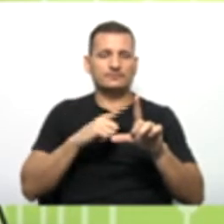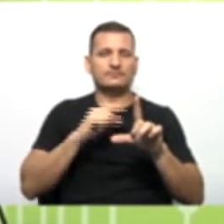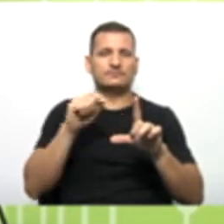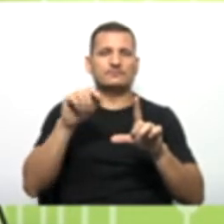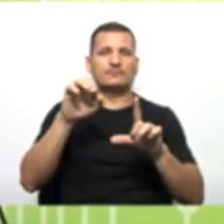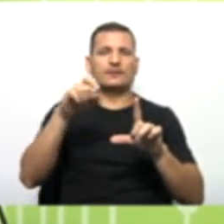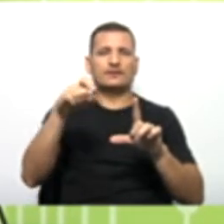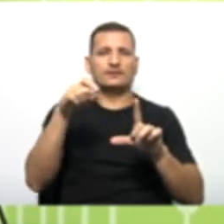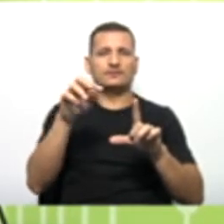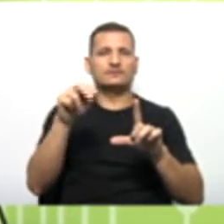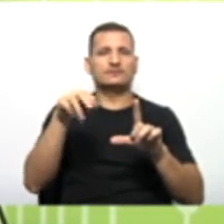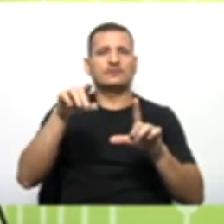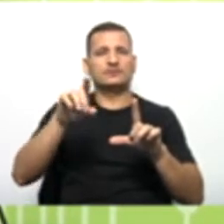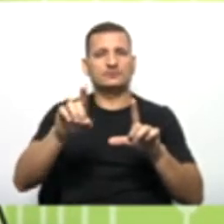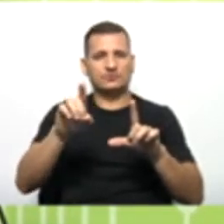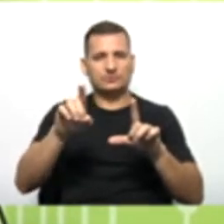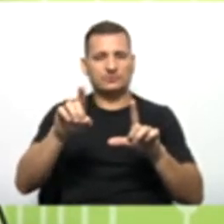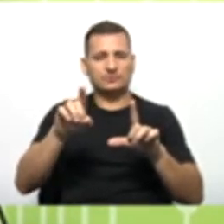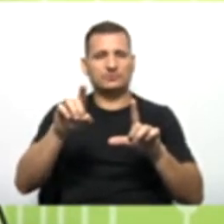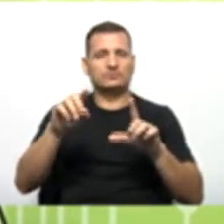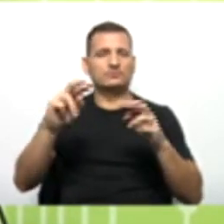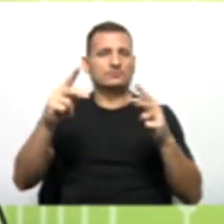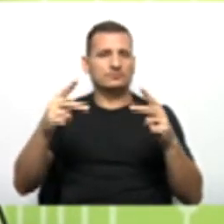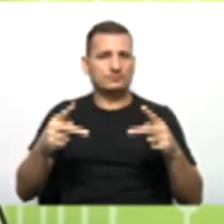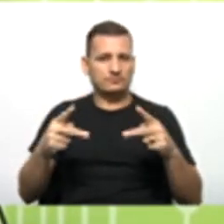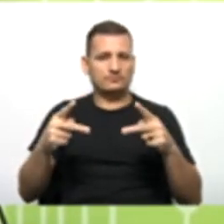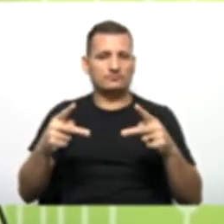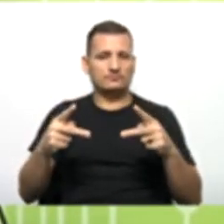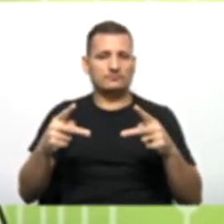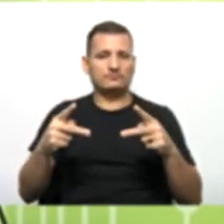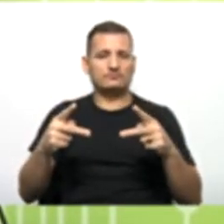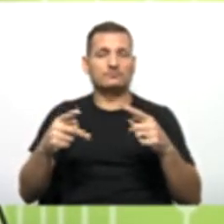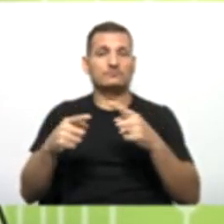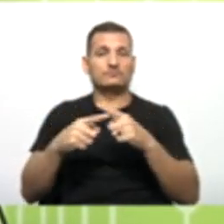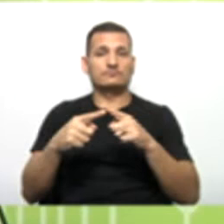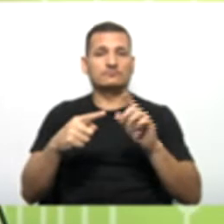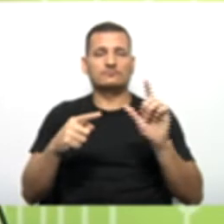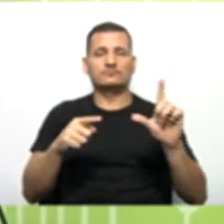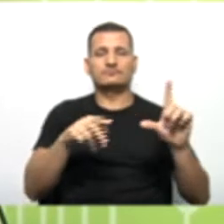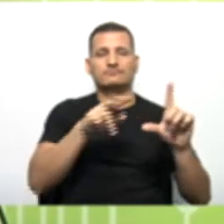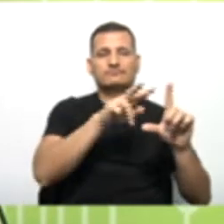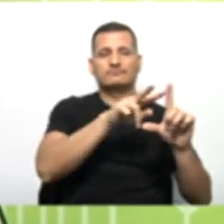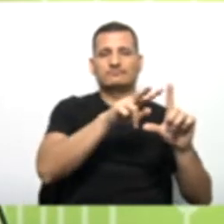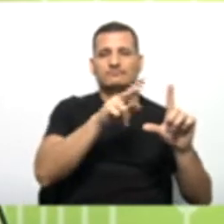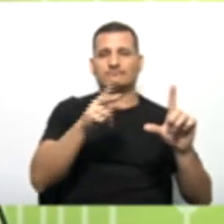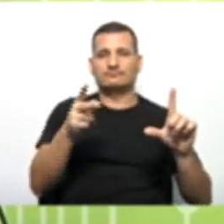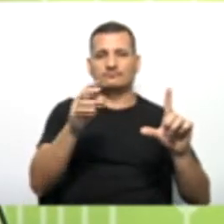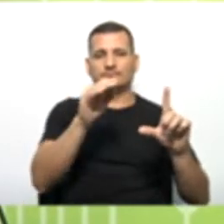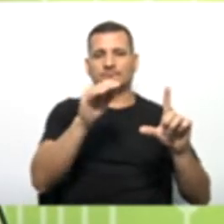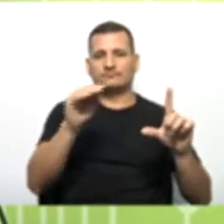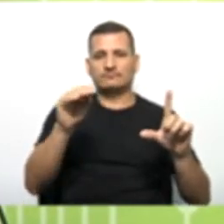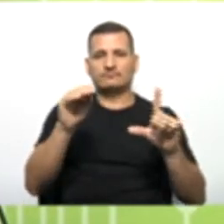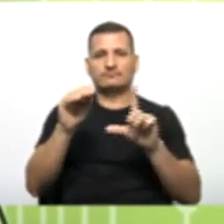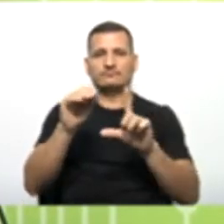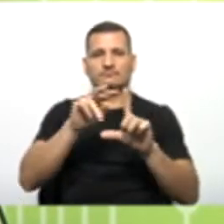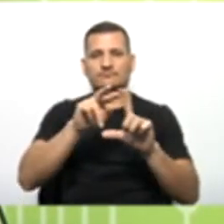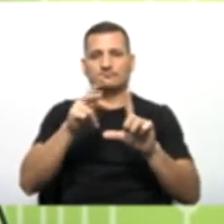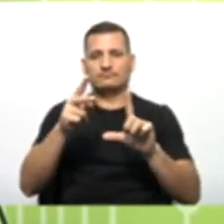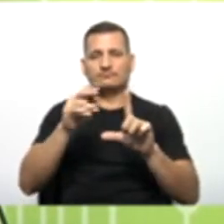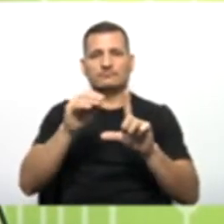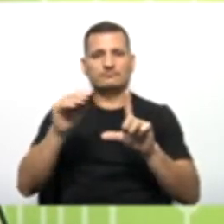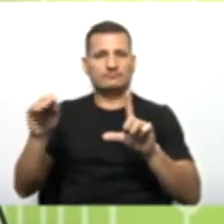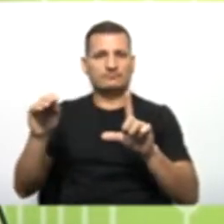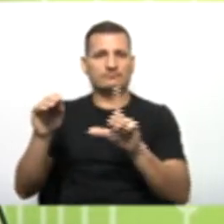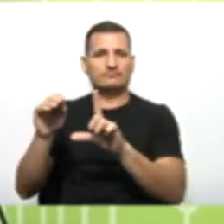tens base na tml porque ele está pegando ele está estendendo a página html para a